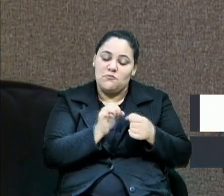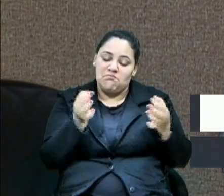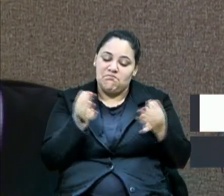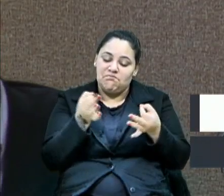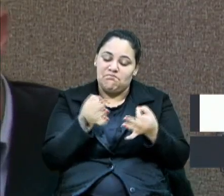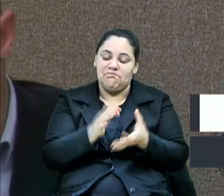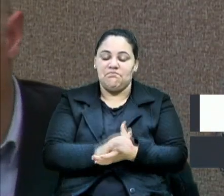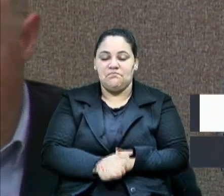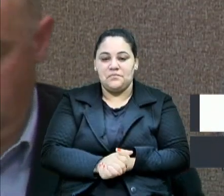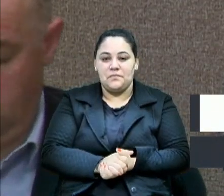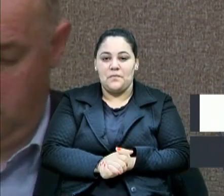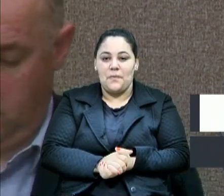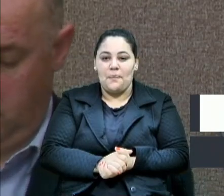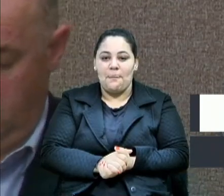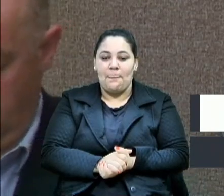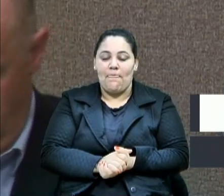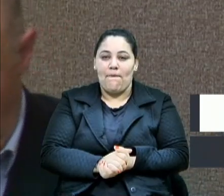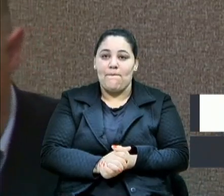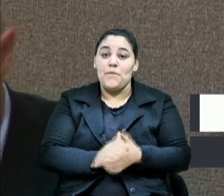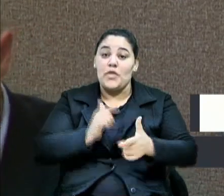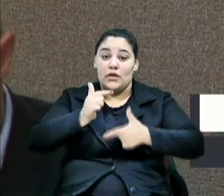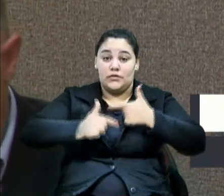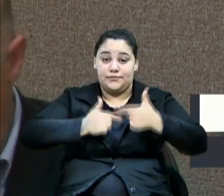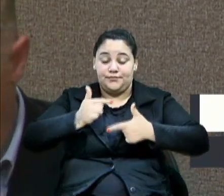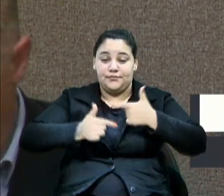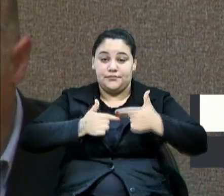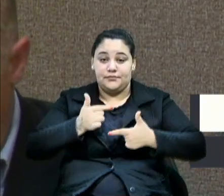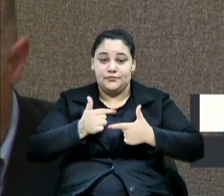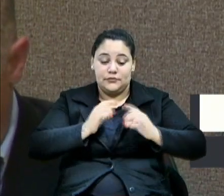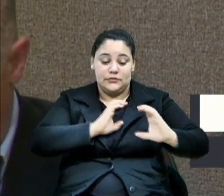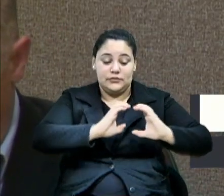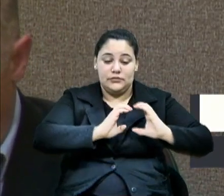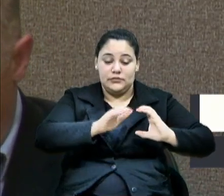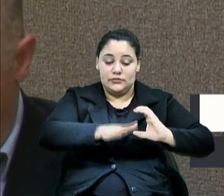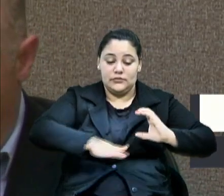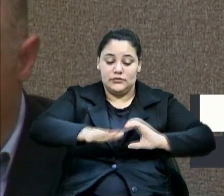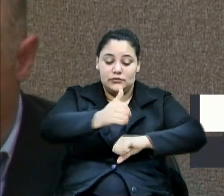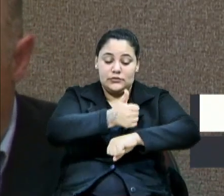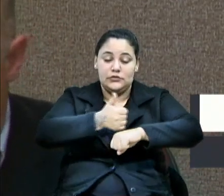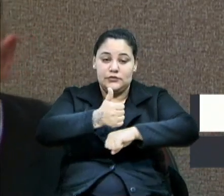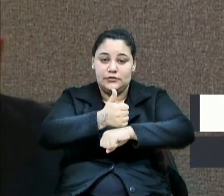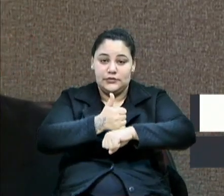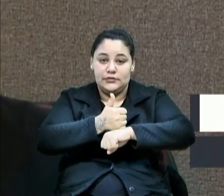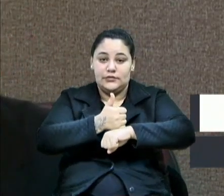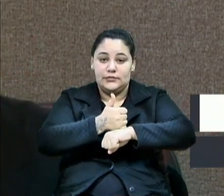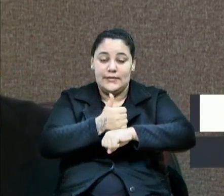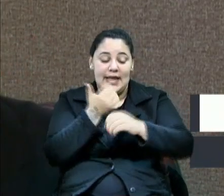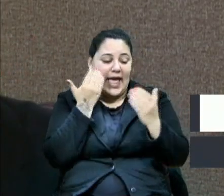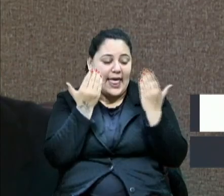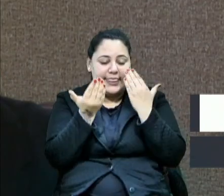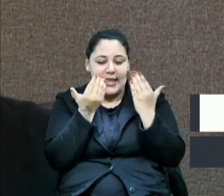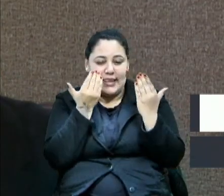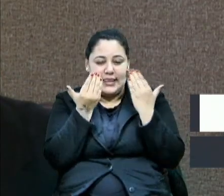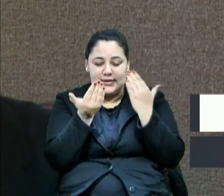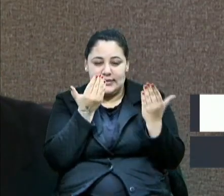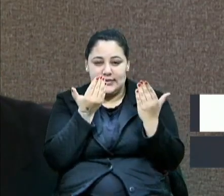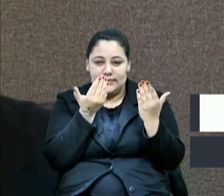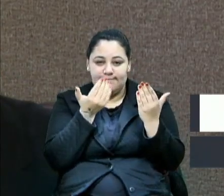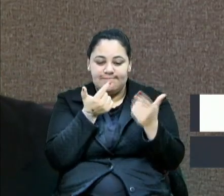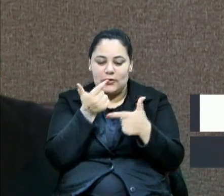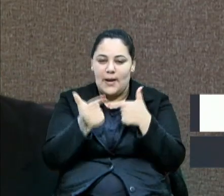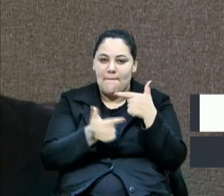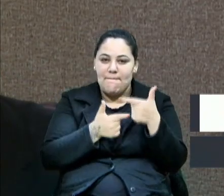excelência. O trabalhador de rede de telecomunicações é o profissional que verifica o funcionamento